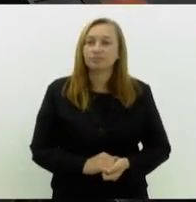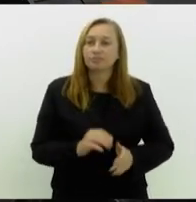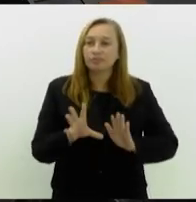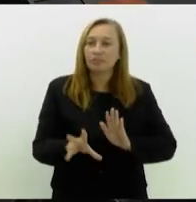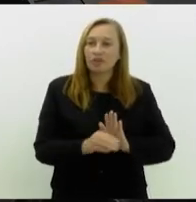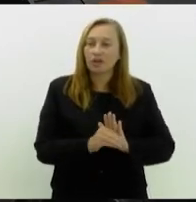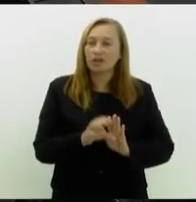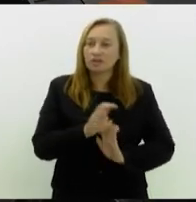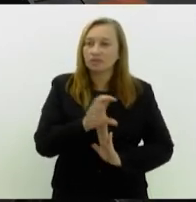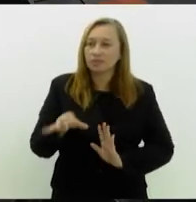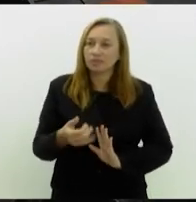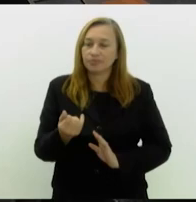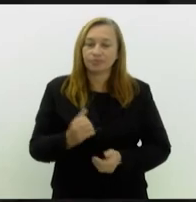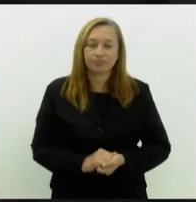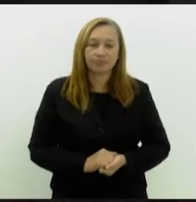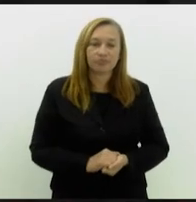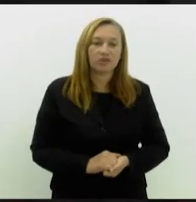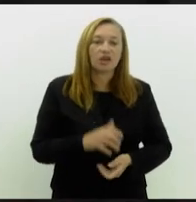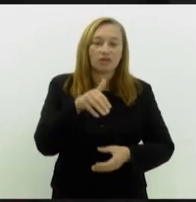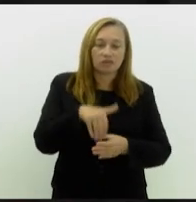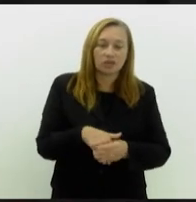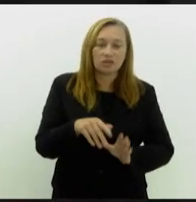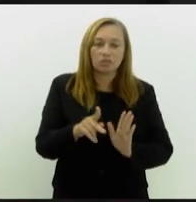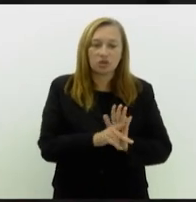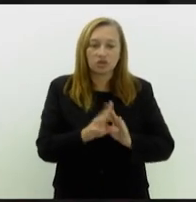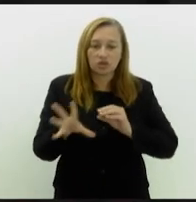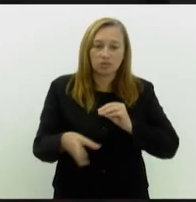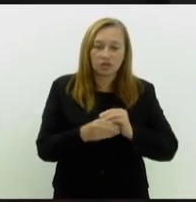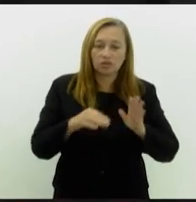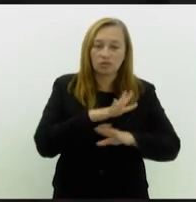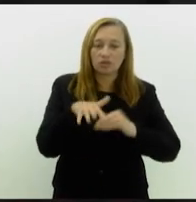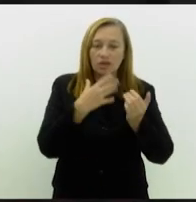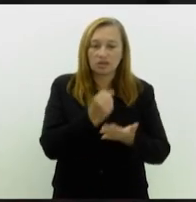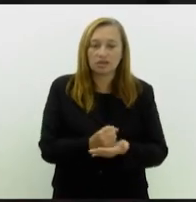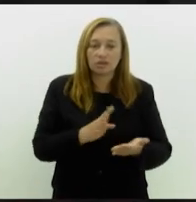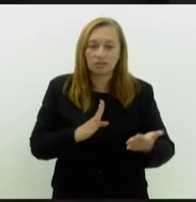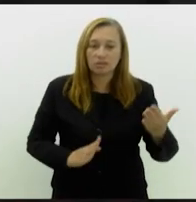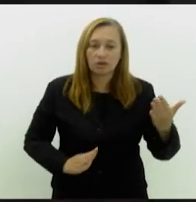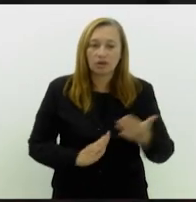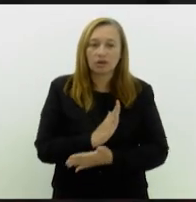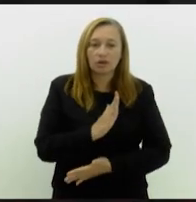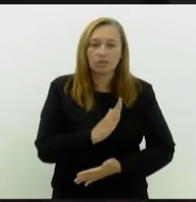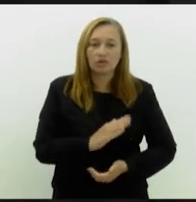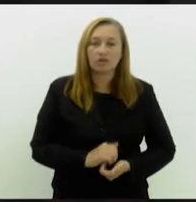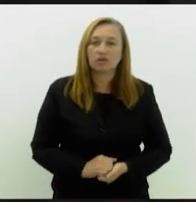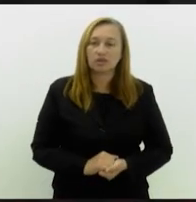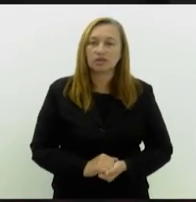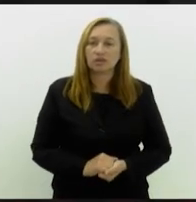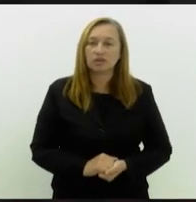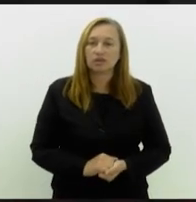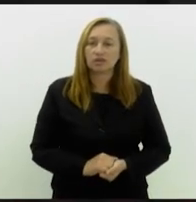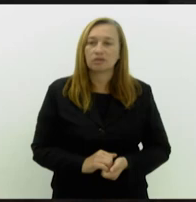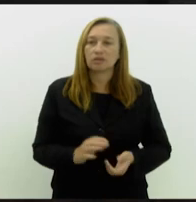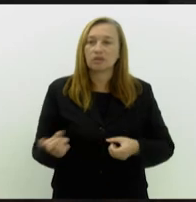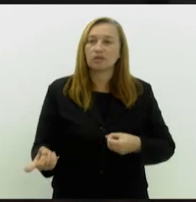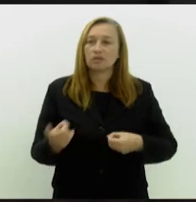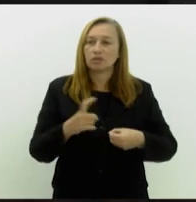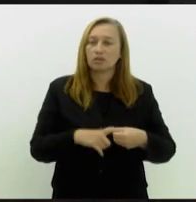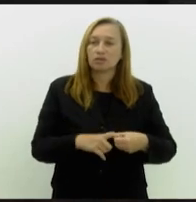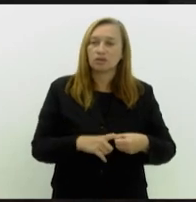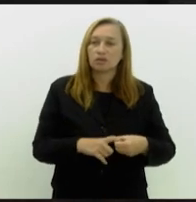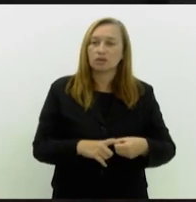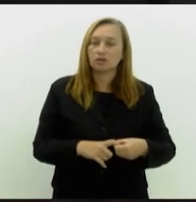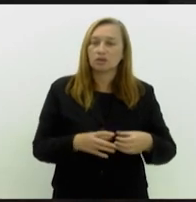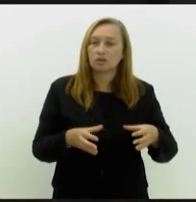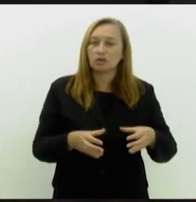da ccj em votação o projeto assim emendado senhores que aprovam permane Como estão aprovado retorna a redação